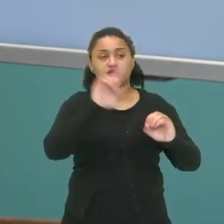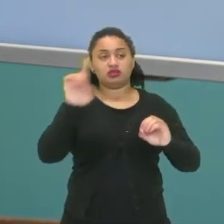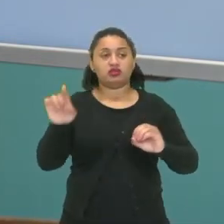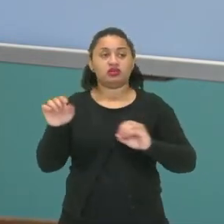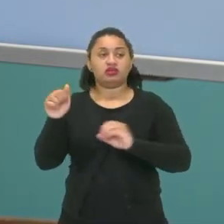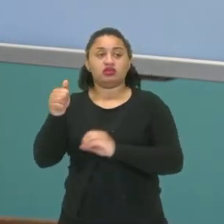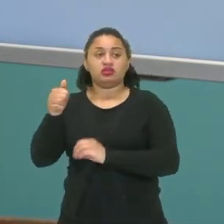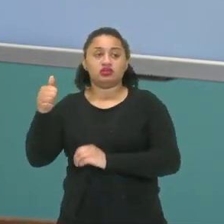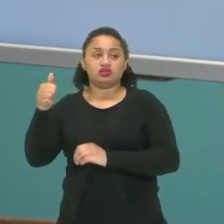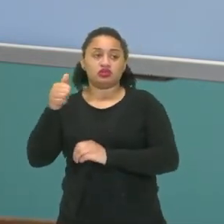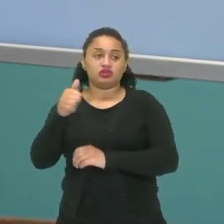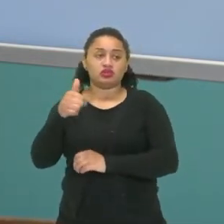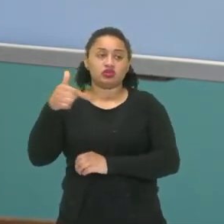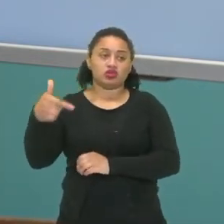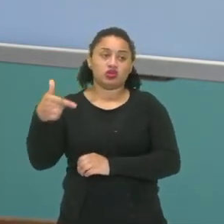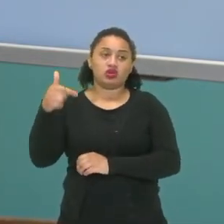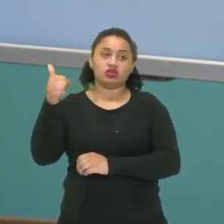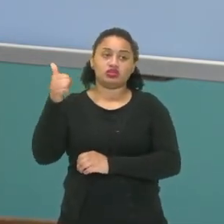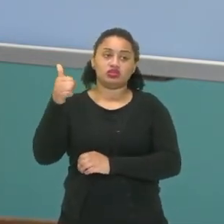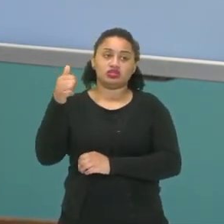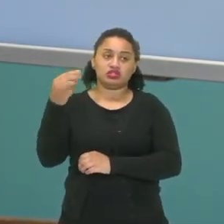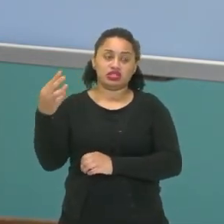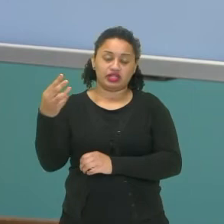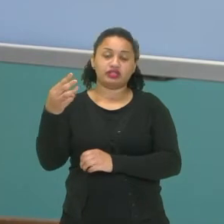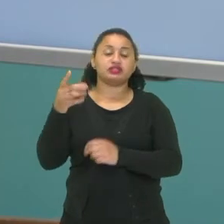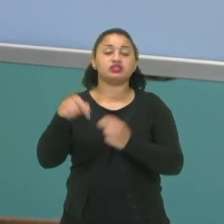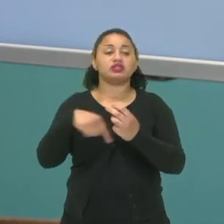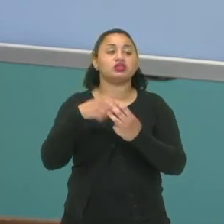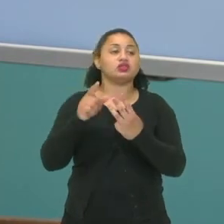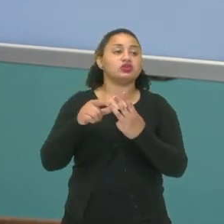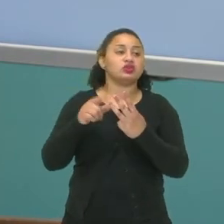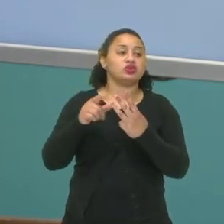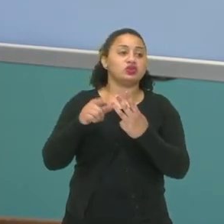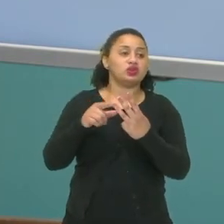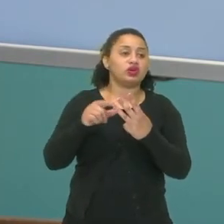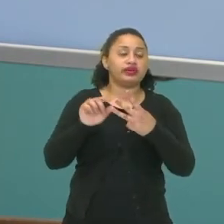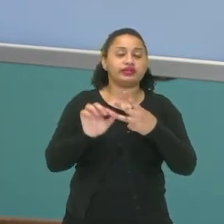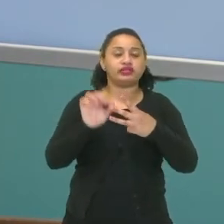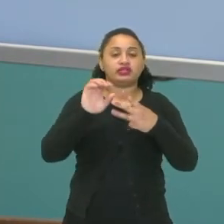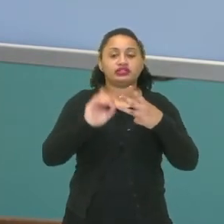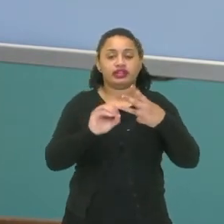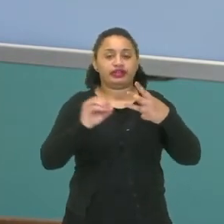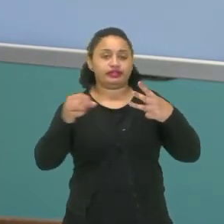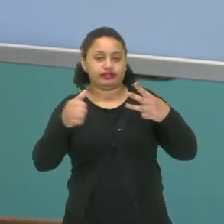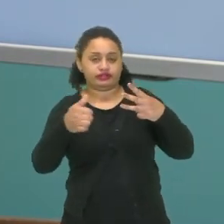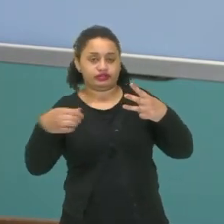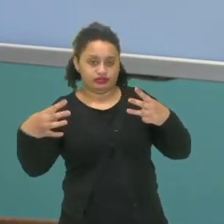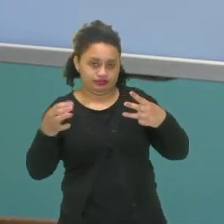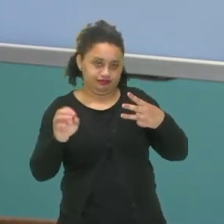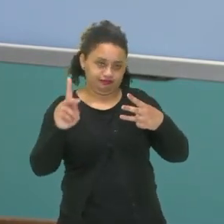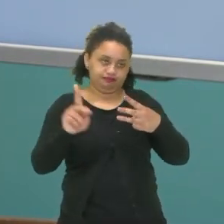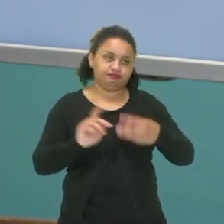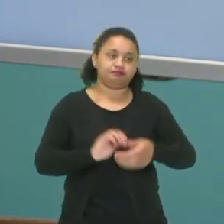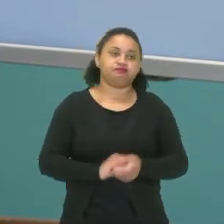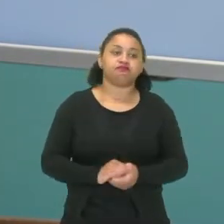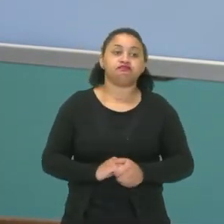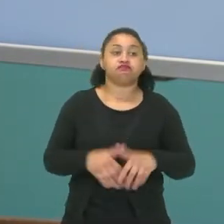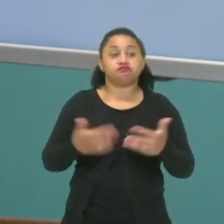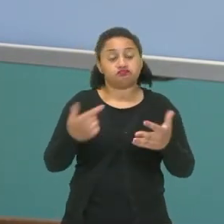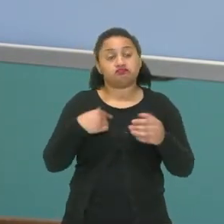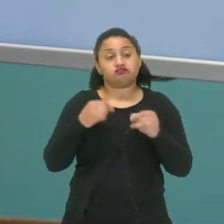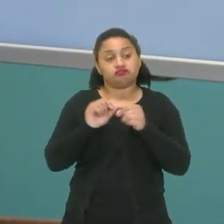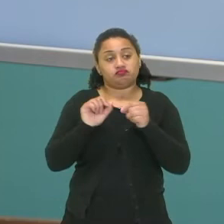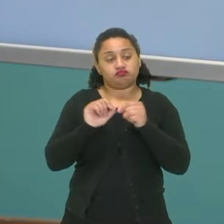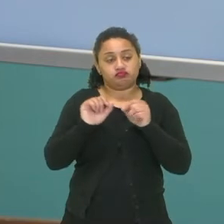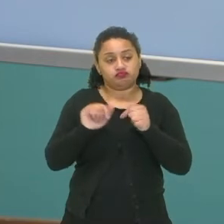12, 13 e esse ponto aqui é o quê? Exatamente 0 e 13. Tranquilo? Então, aplicando o teorema